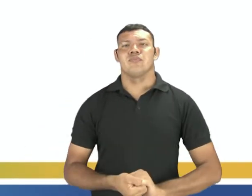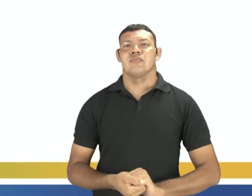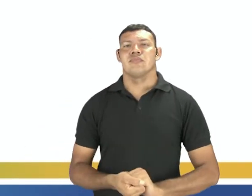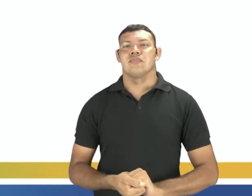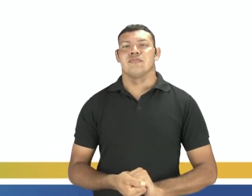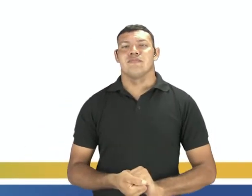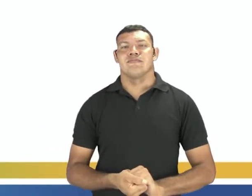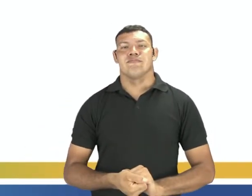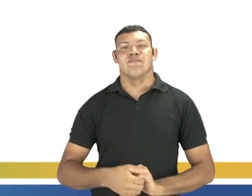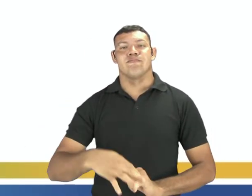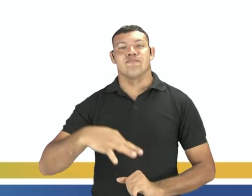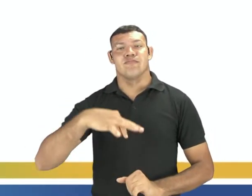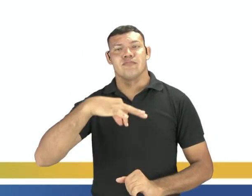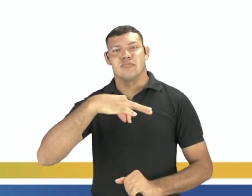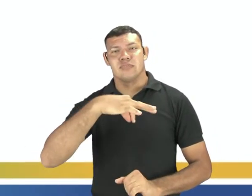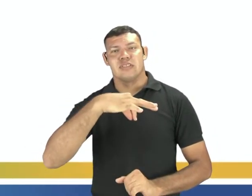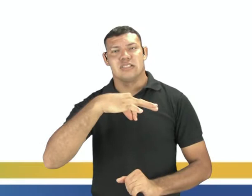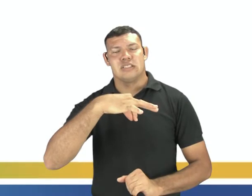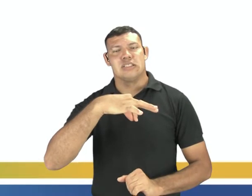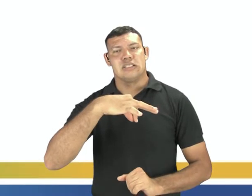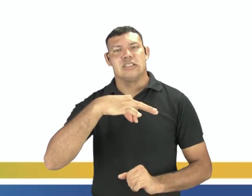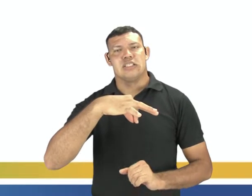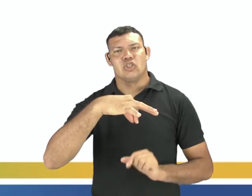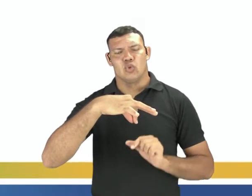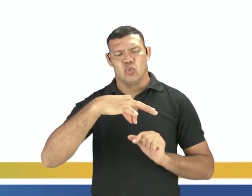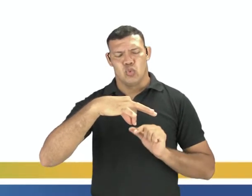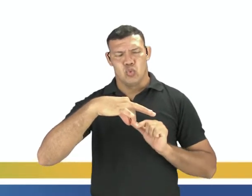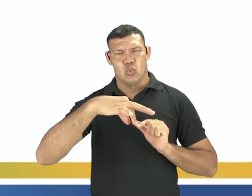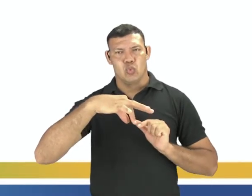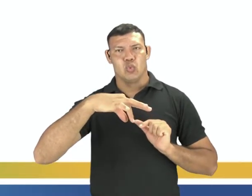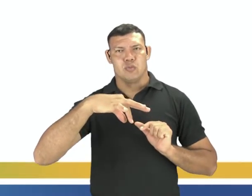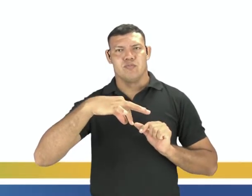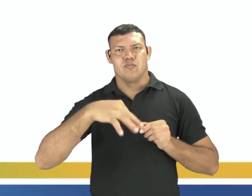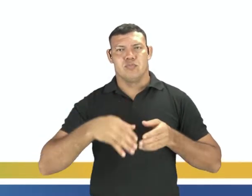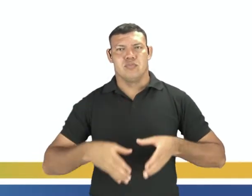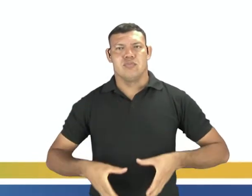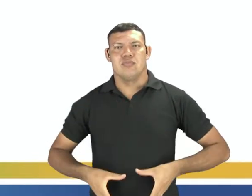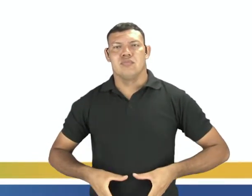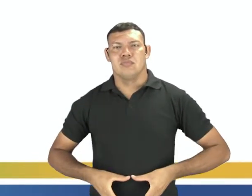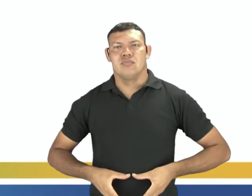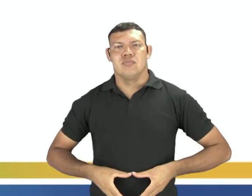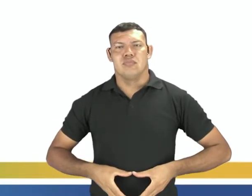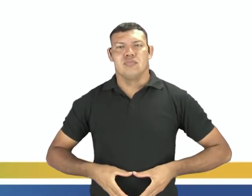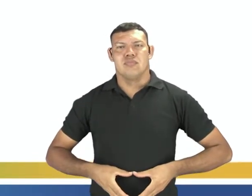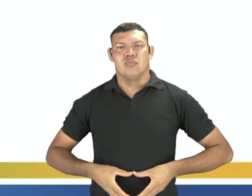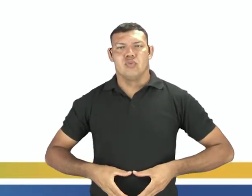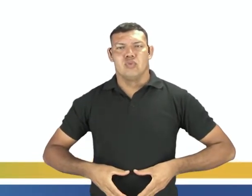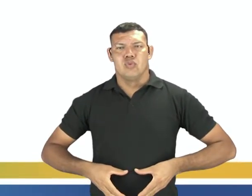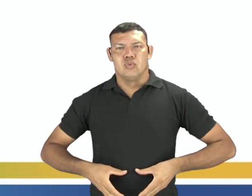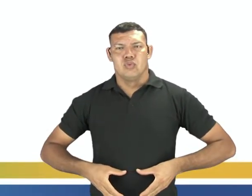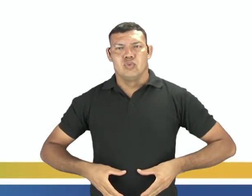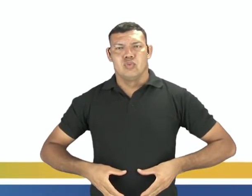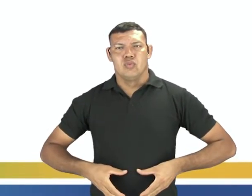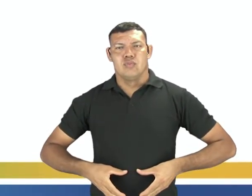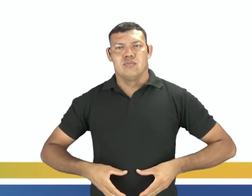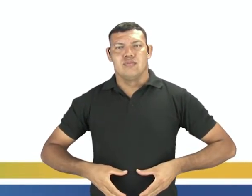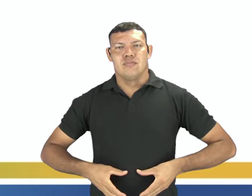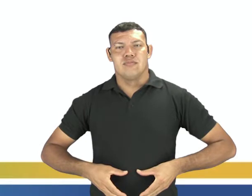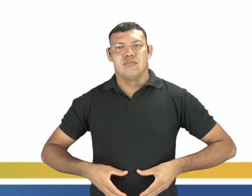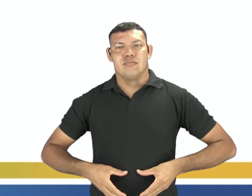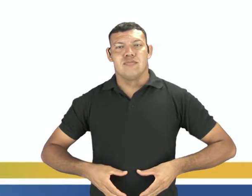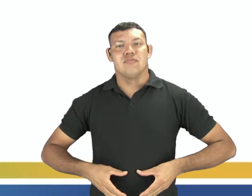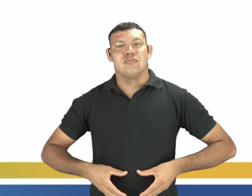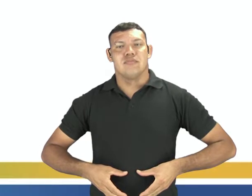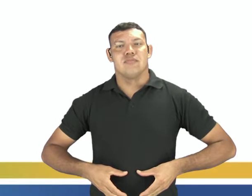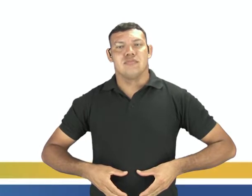A vagina, ela fica com a parede mais espessa. O útero, ele começa a aumentar de tamanho.